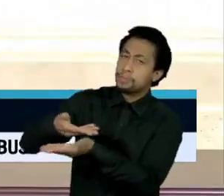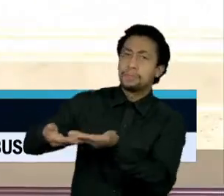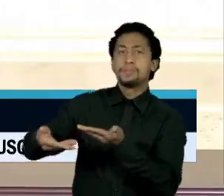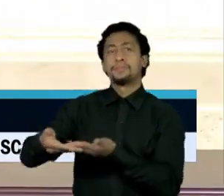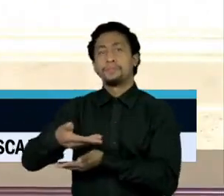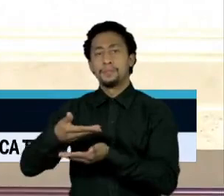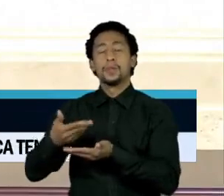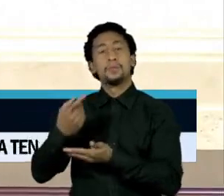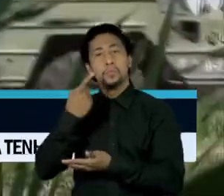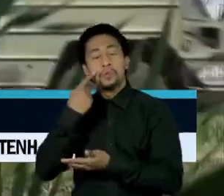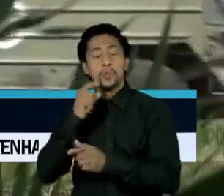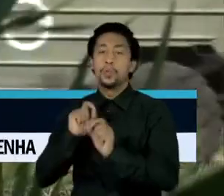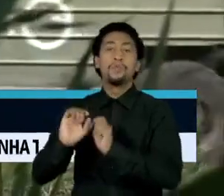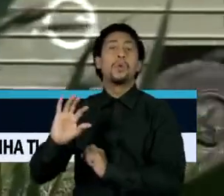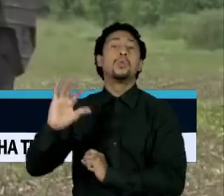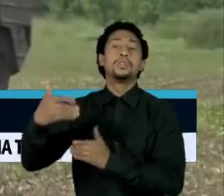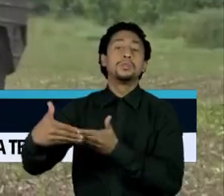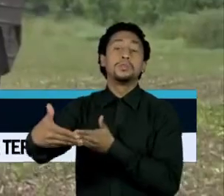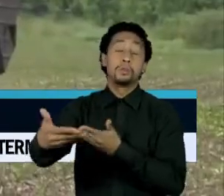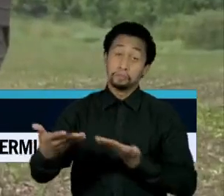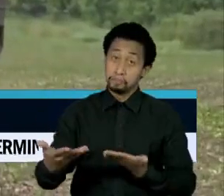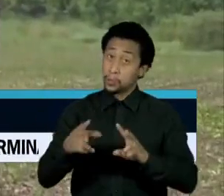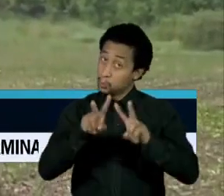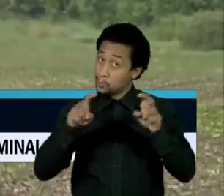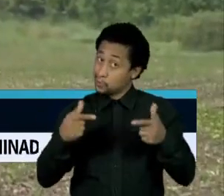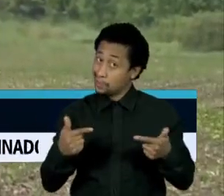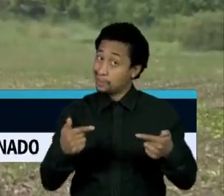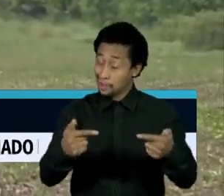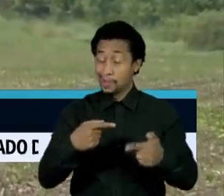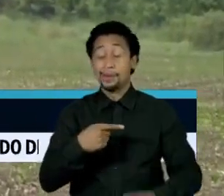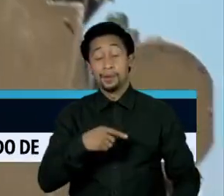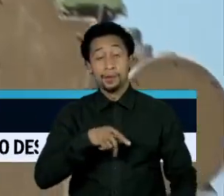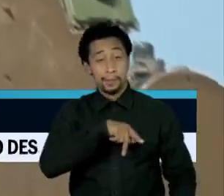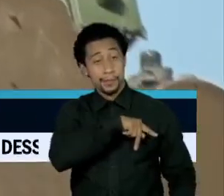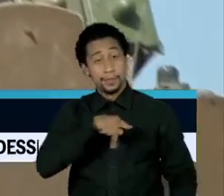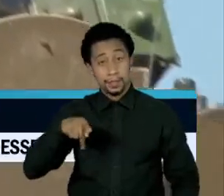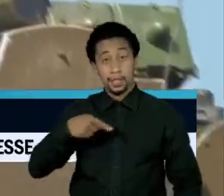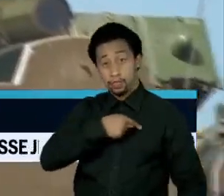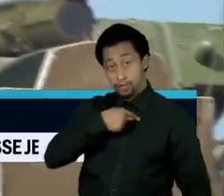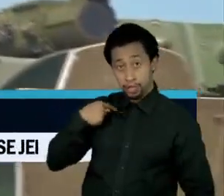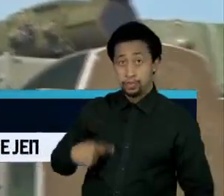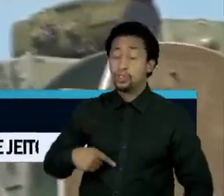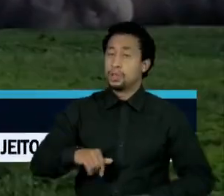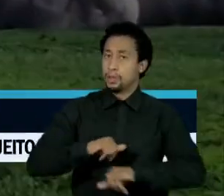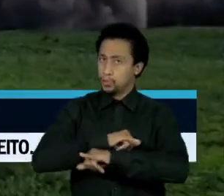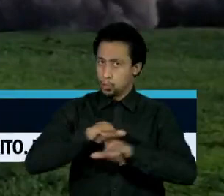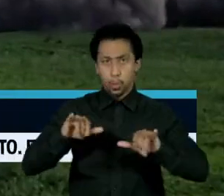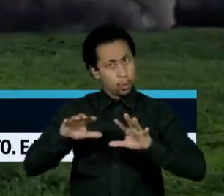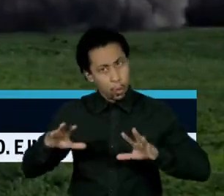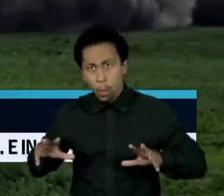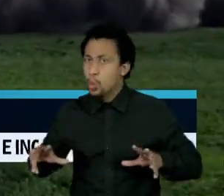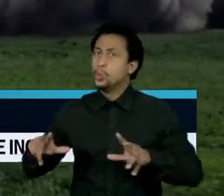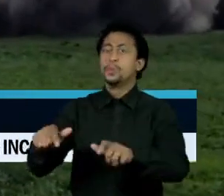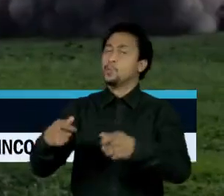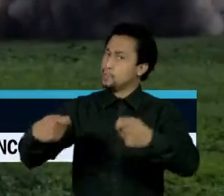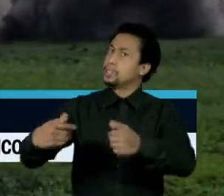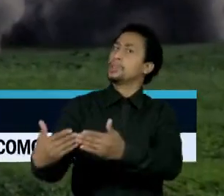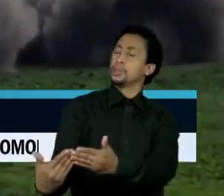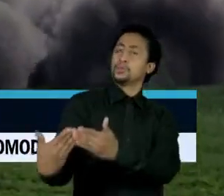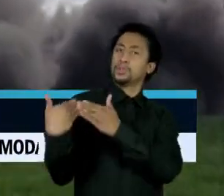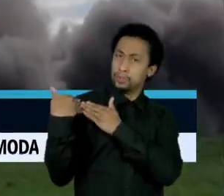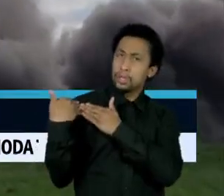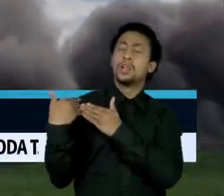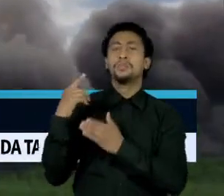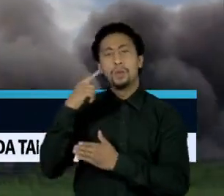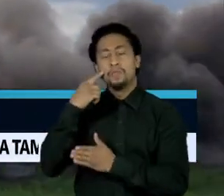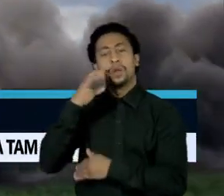cooperação pragmática bilateral. Sobre a guerra, o presidente chinês disse que todas as partes devem pressionar com responsabilidade por